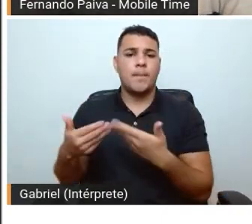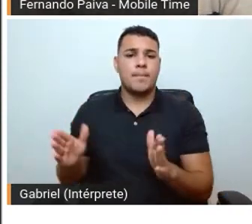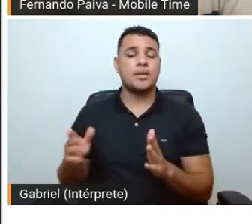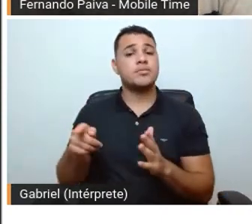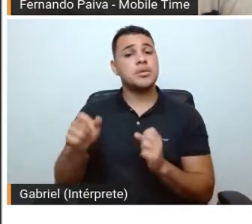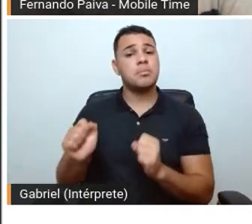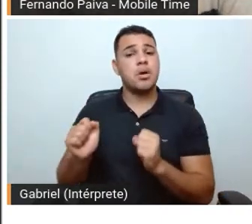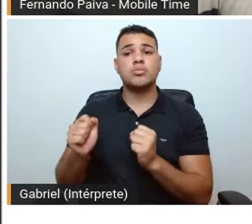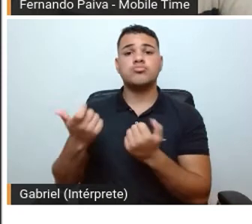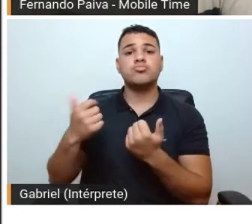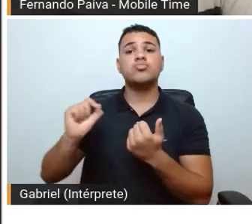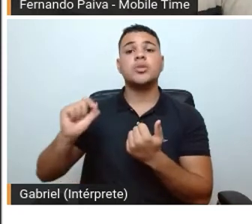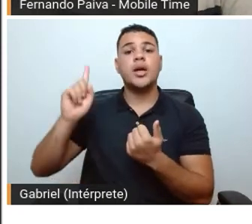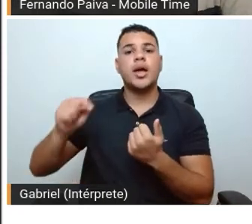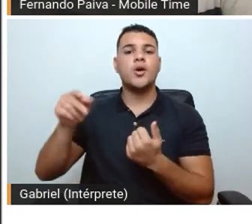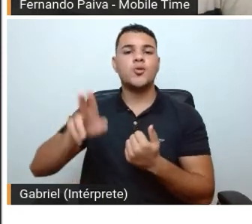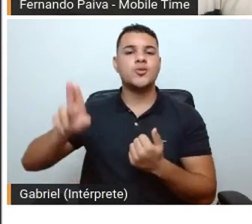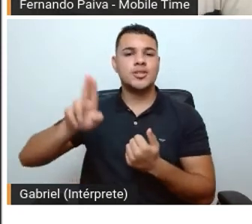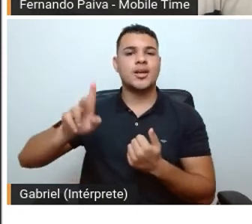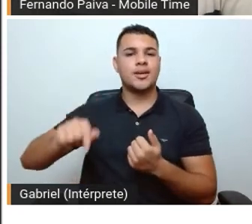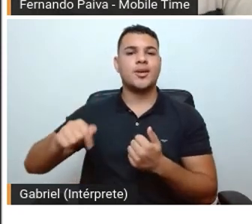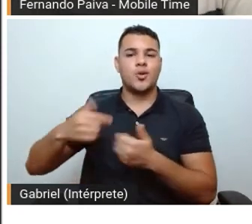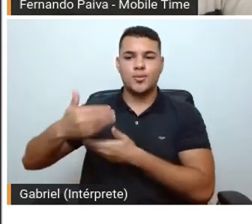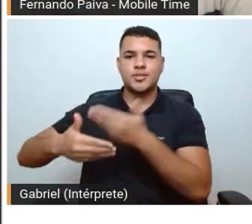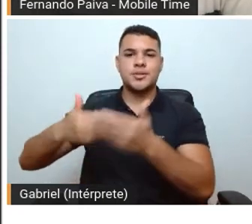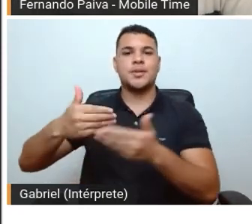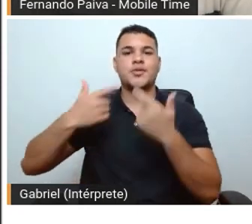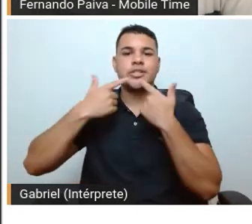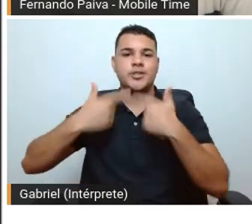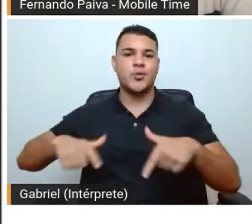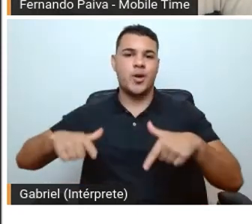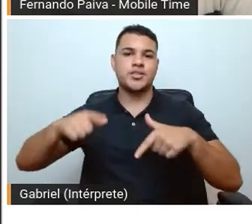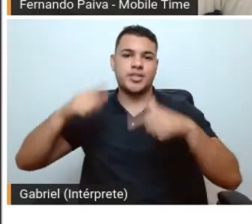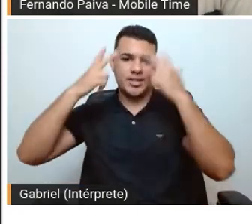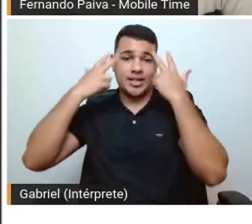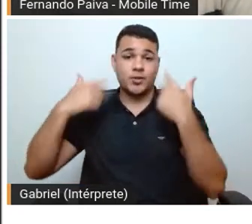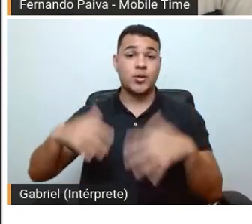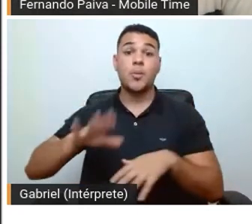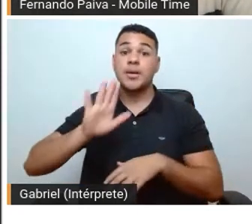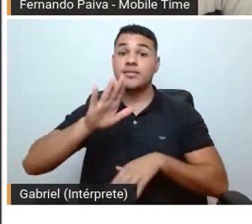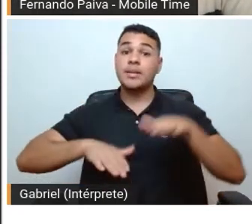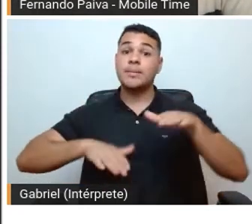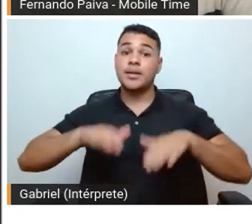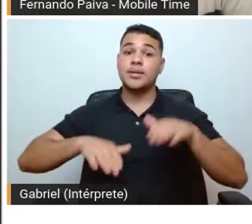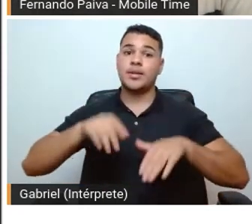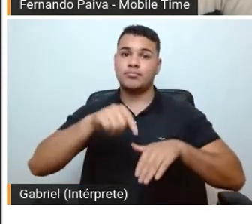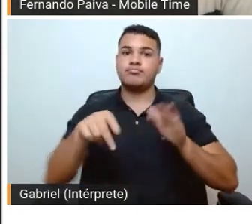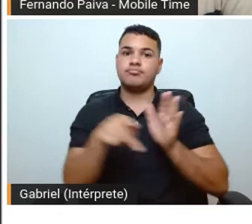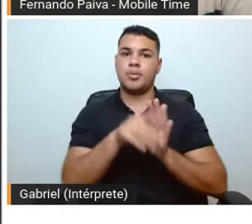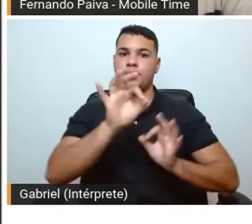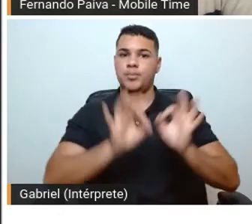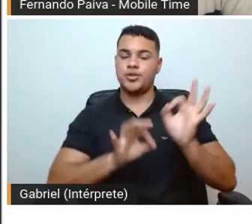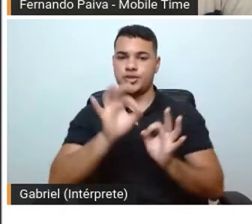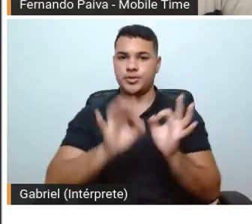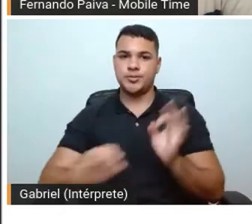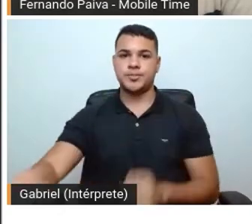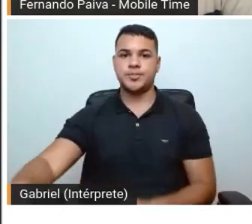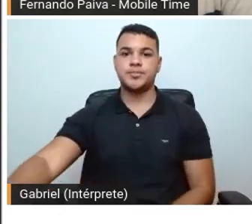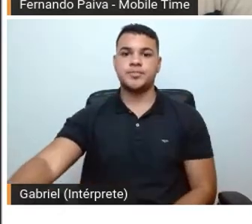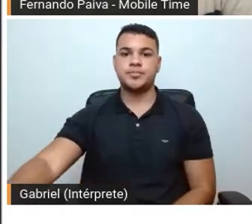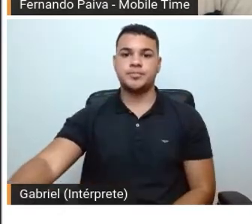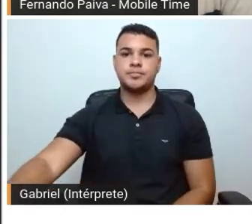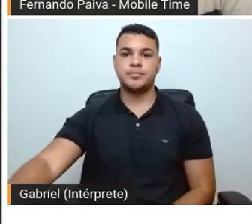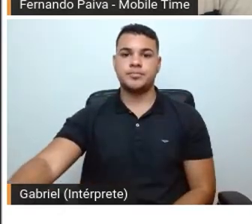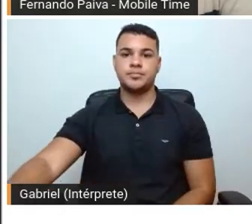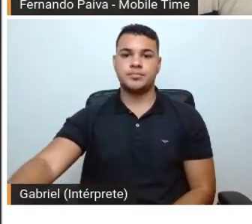motor de processamento de linguagem natural mas depender também do projeto obviamente e a gente